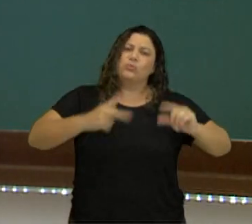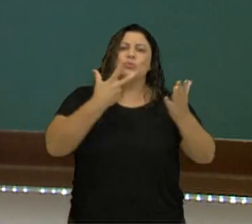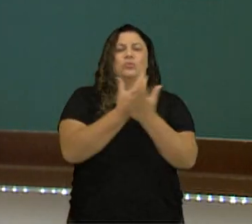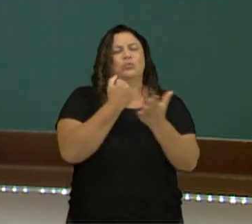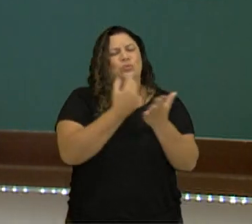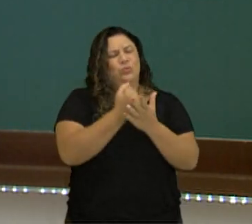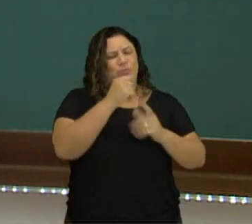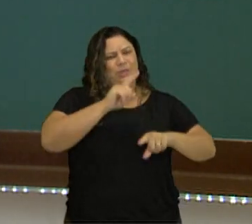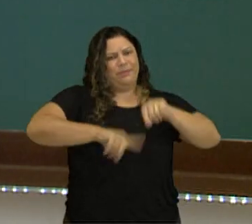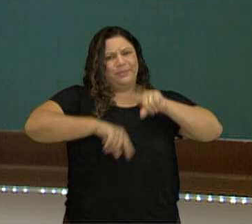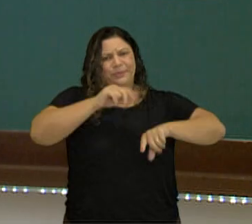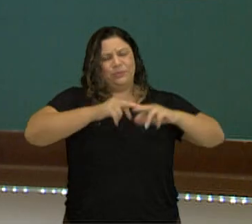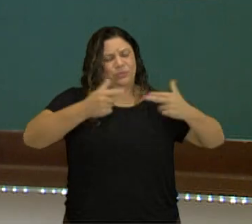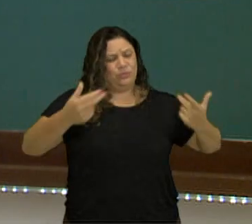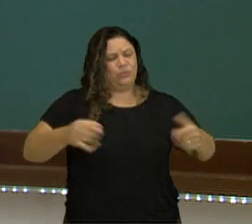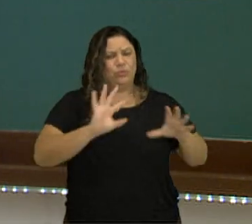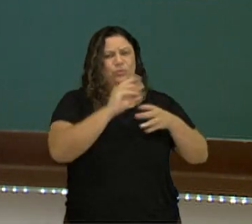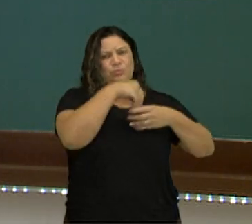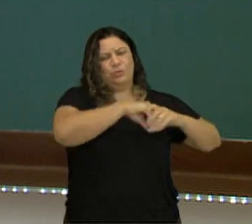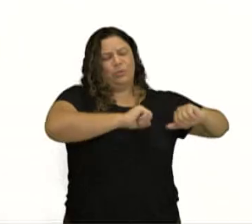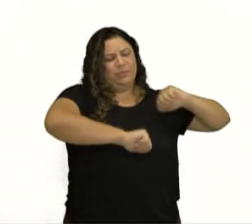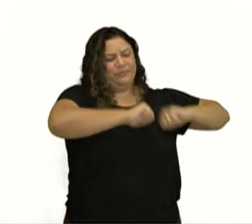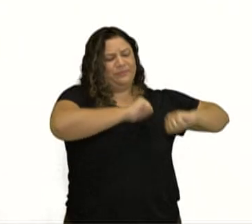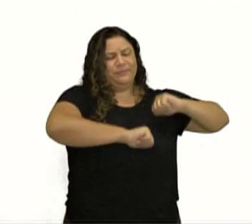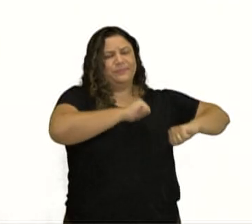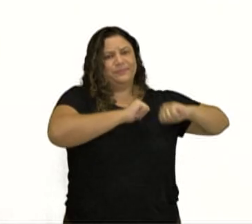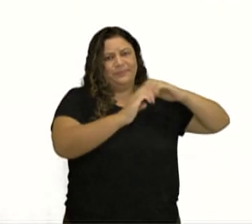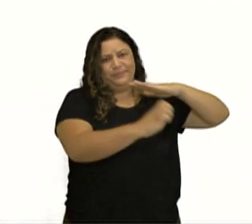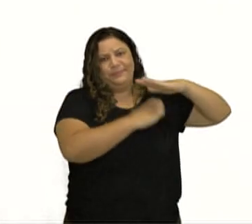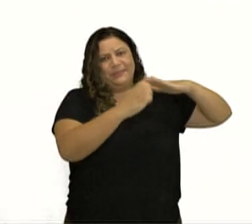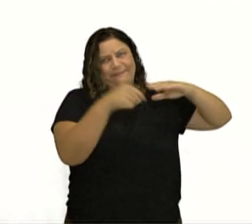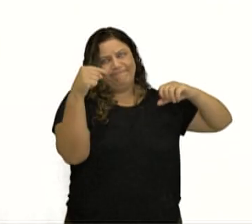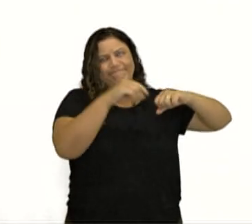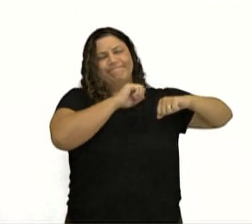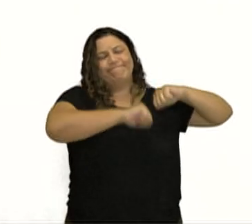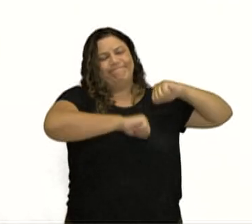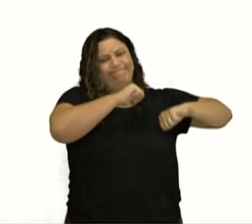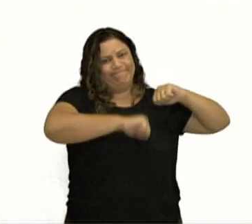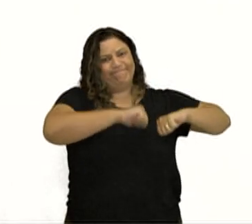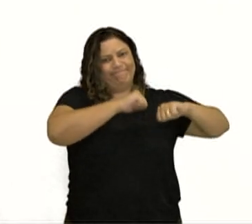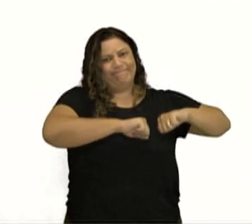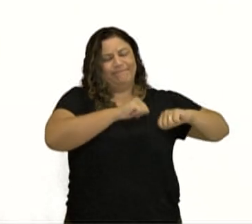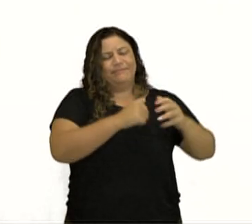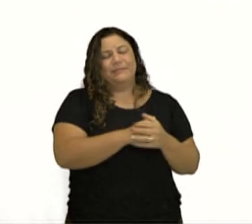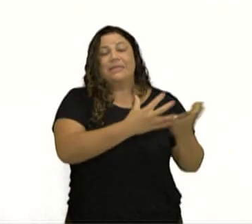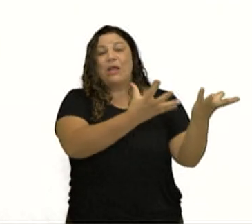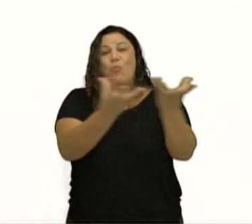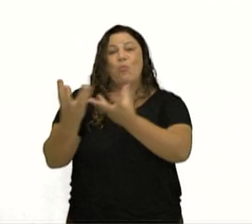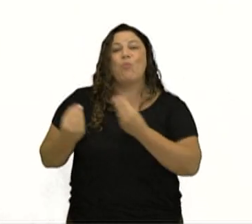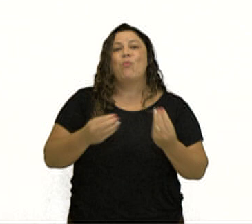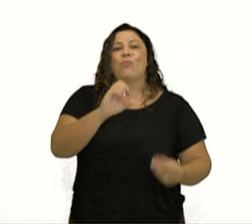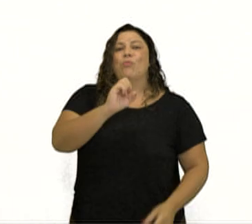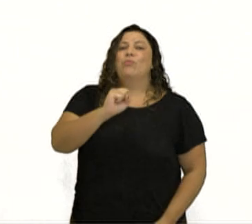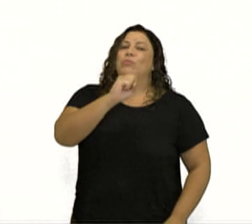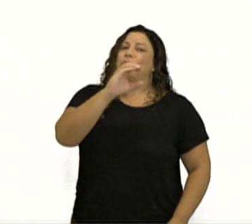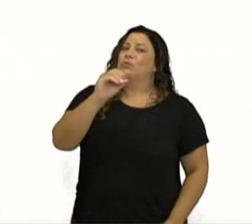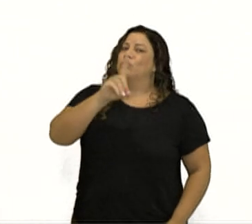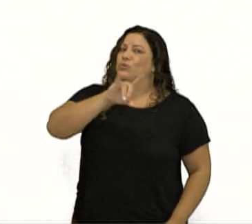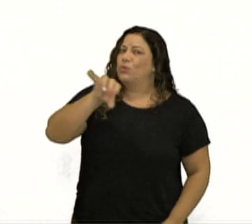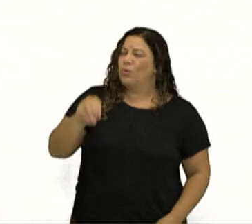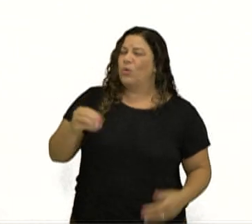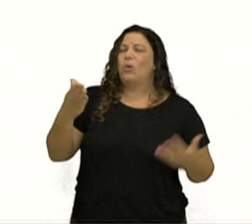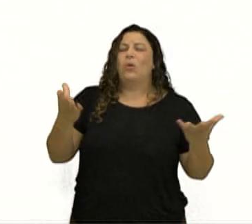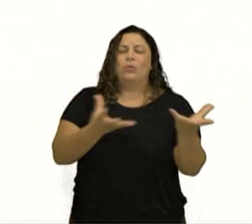produtos industrializados. Muitos deles utilizam altas taxas de sódio para fazer a conservação de